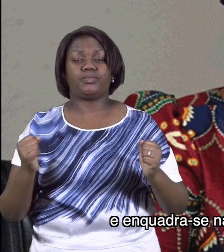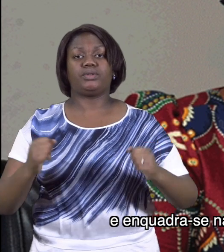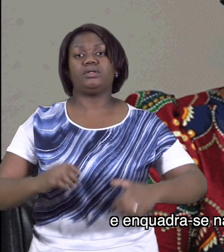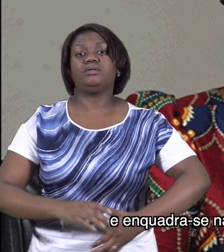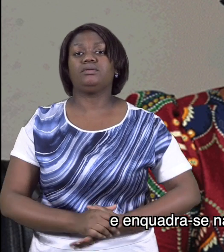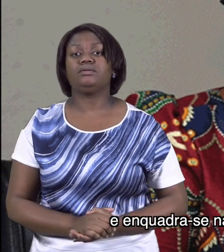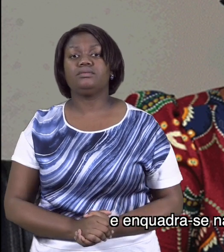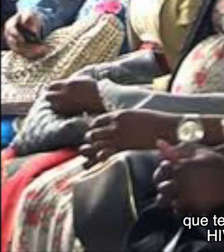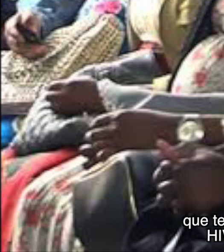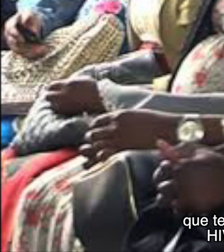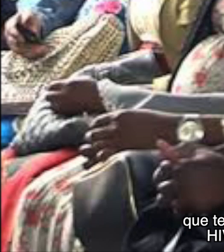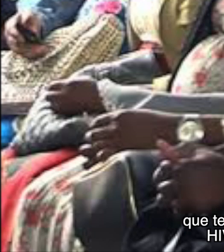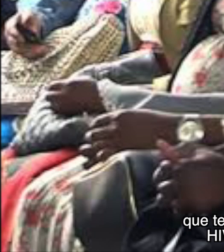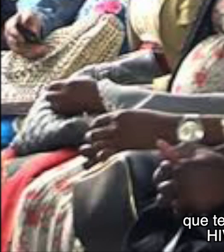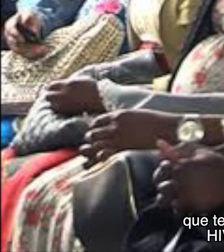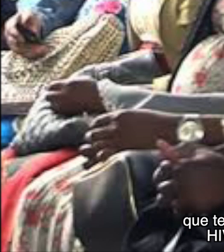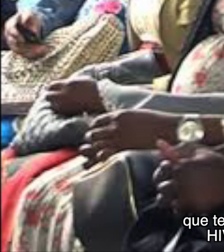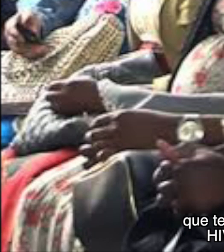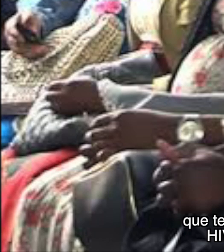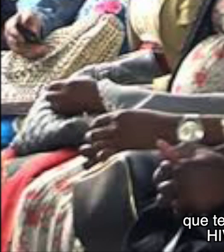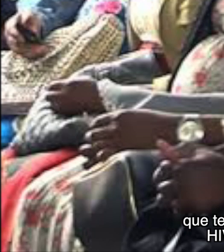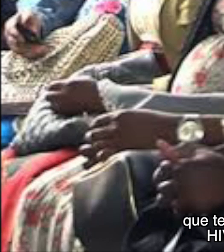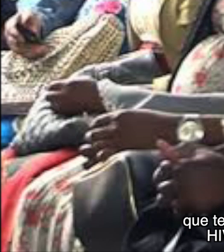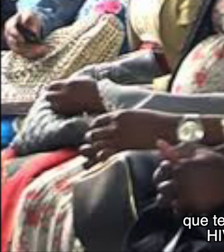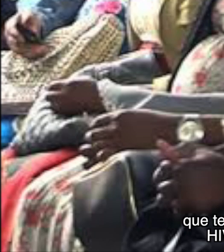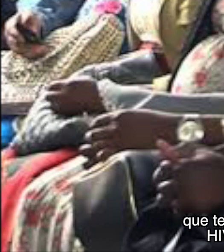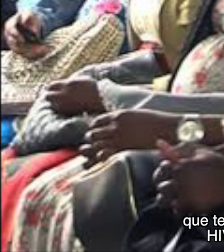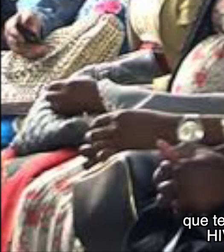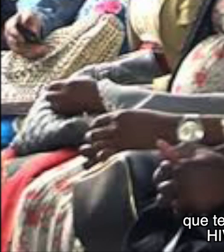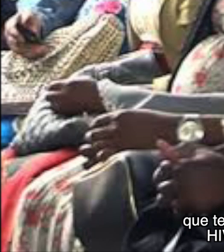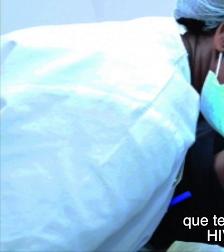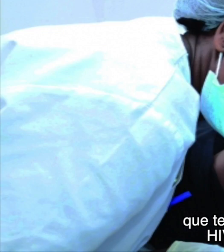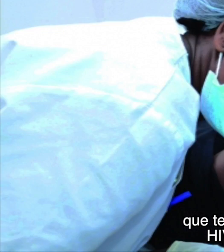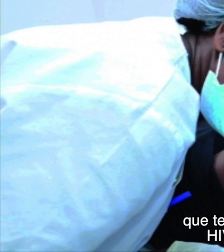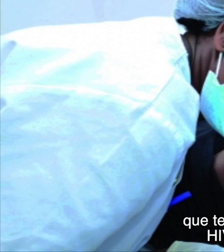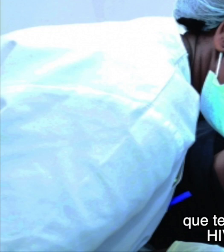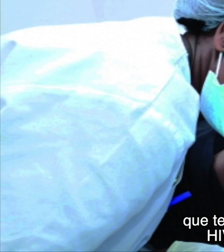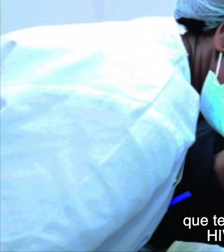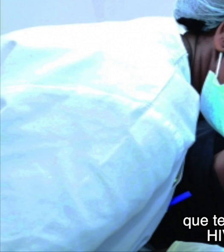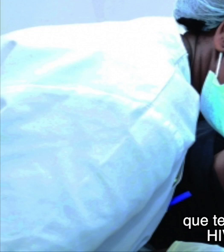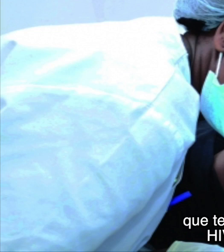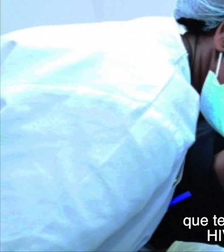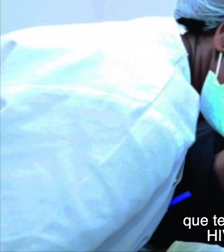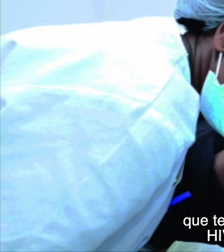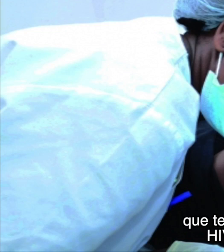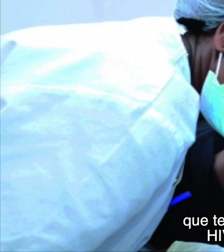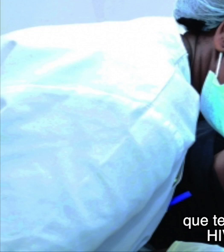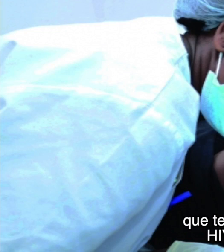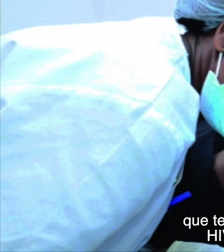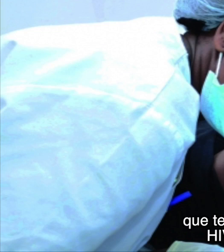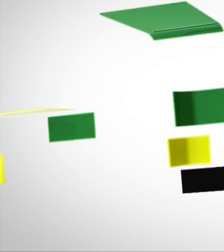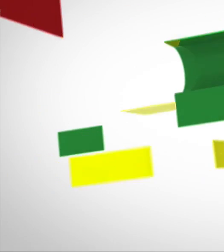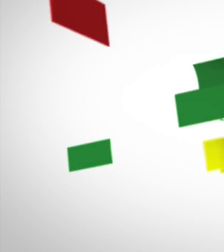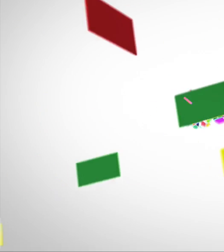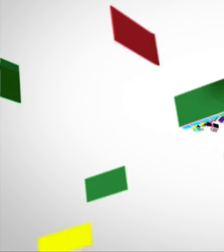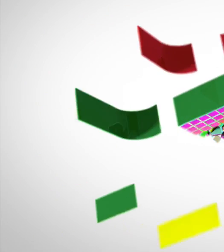Damas da União Africana, que tem por objetivo acabar com o HIV nas crianças até 2030.